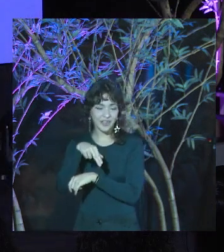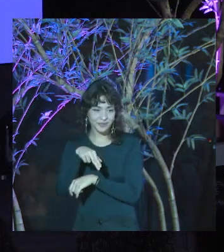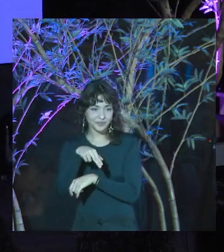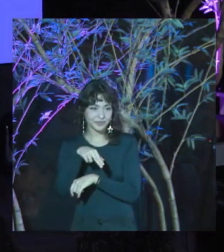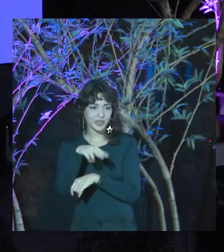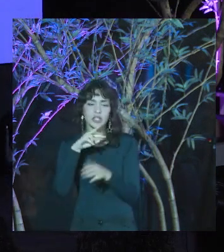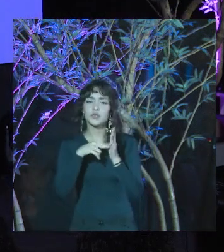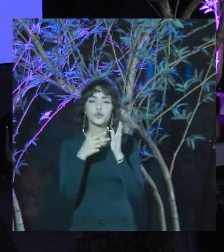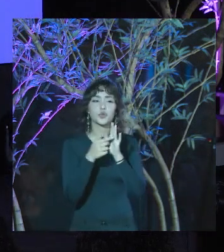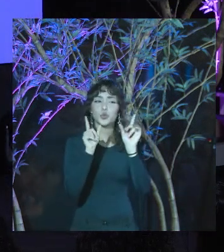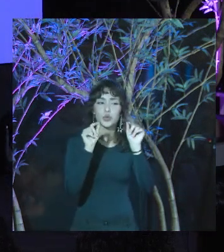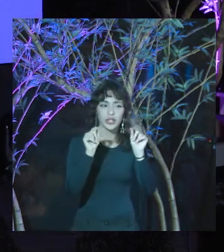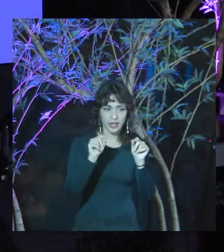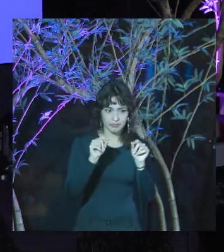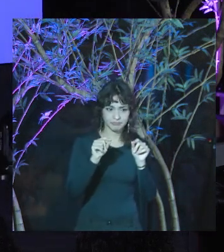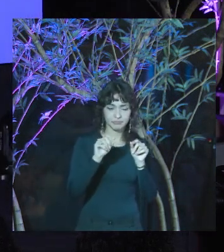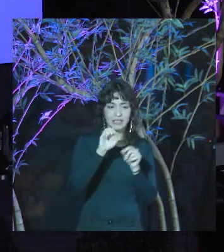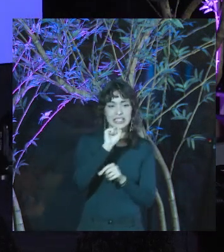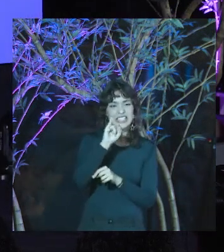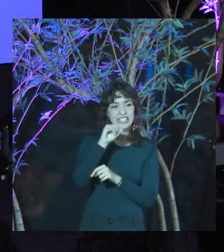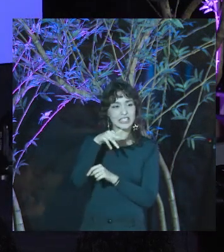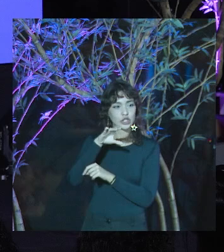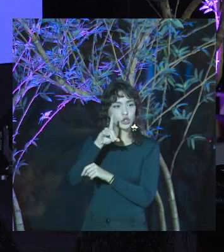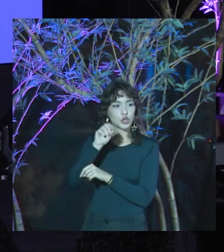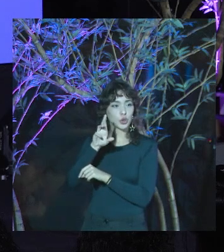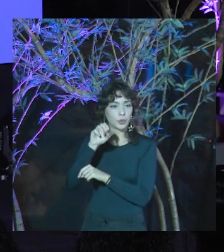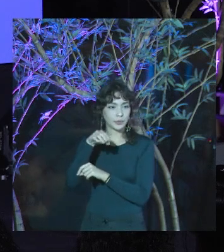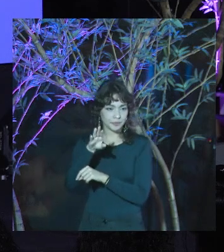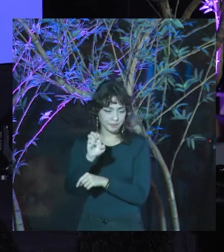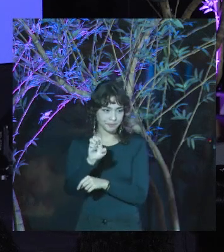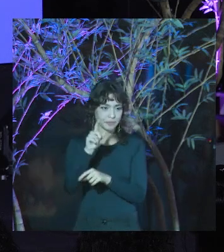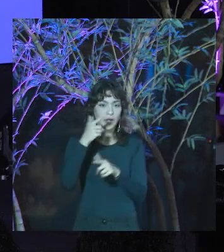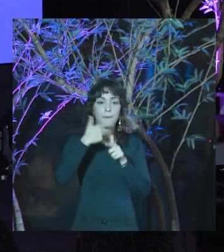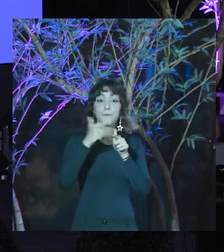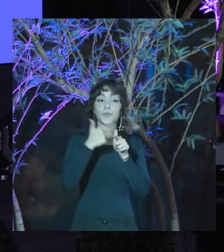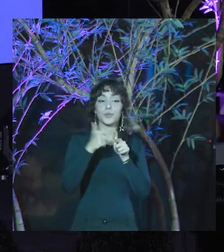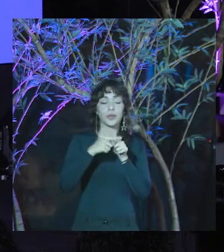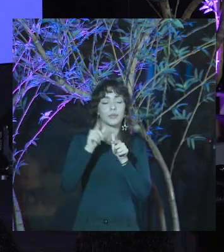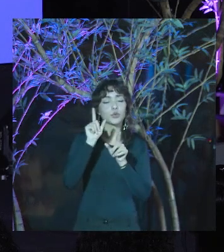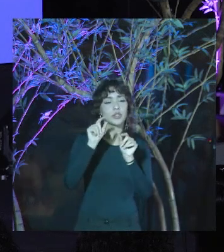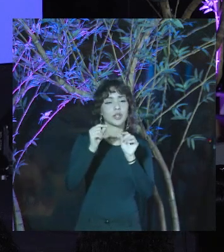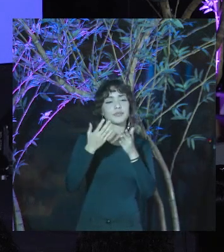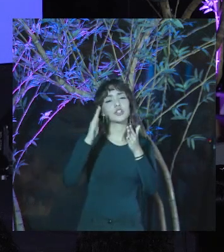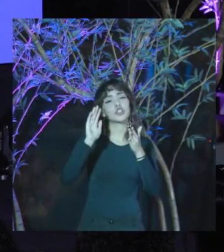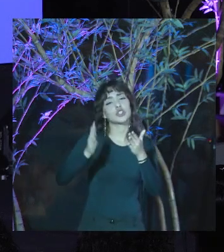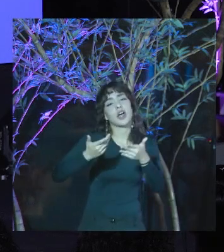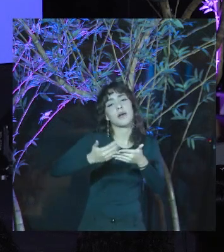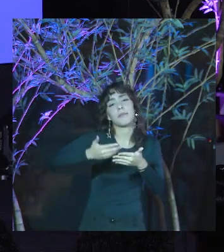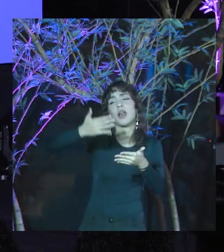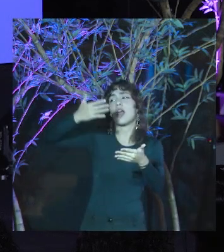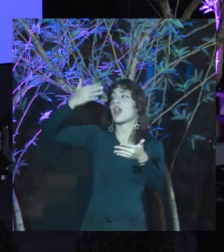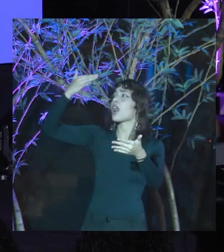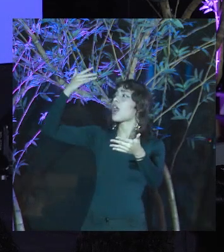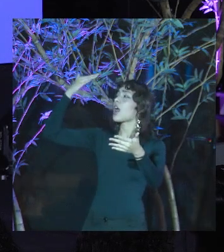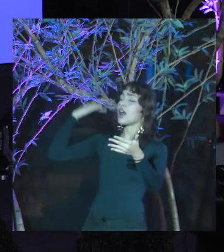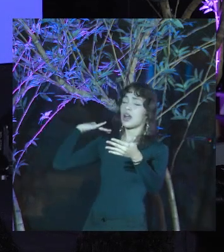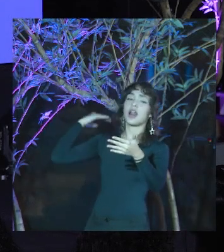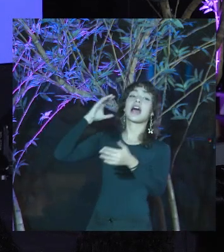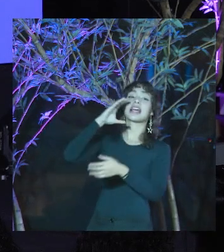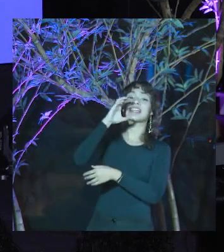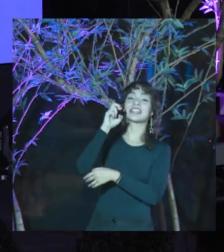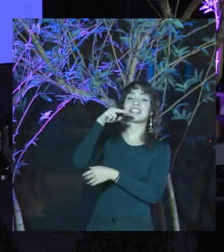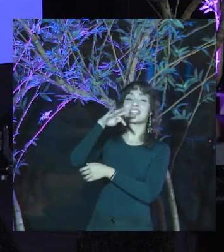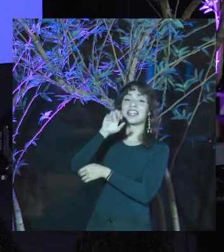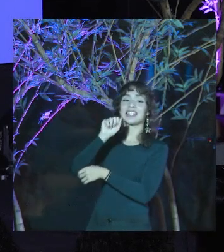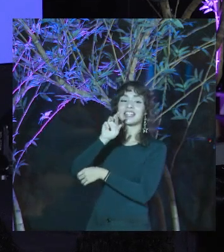Sobre o que ela é? Ela diz o seguinte: a gente já começou com essa história lá atrás, na história do centauro. O centauro era